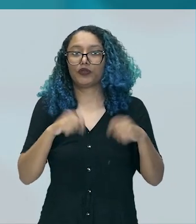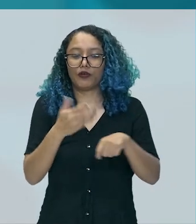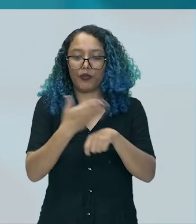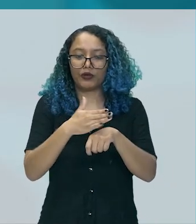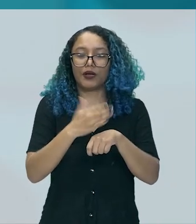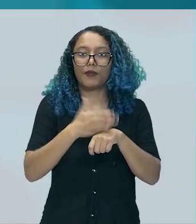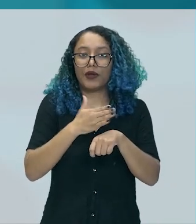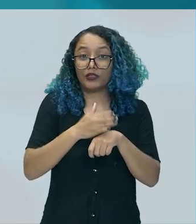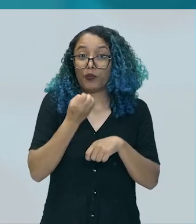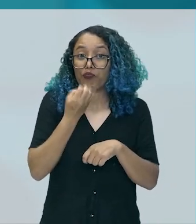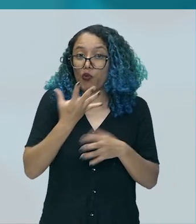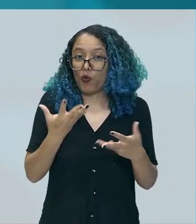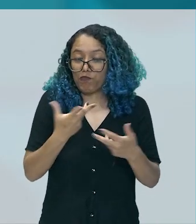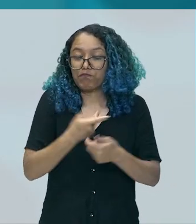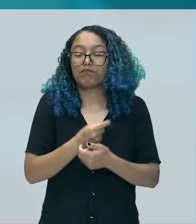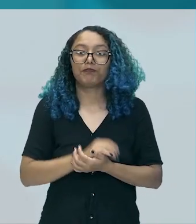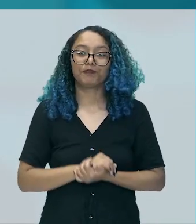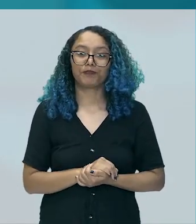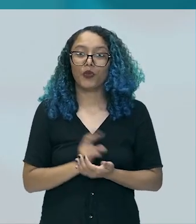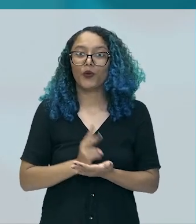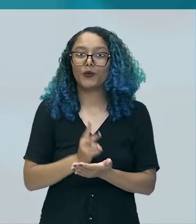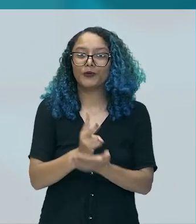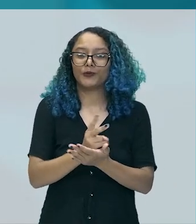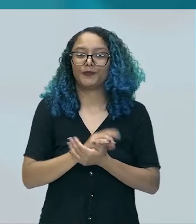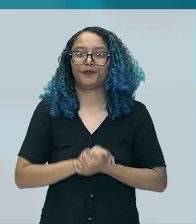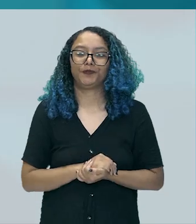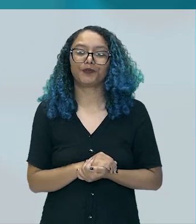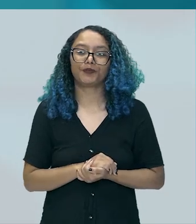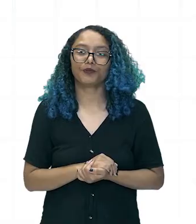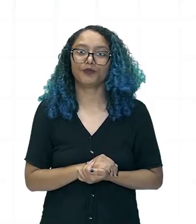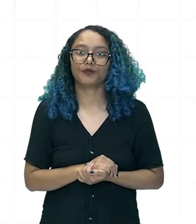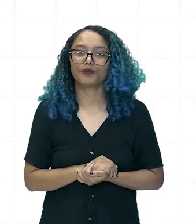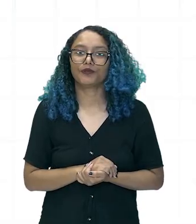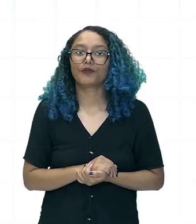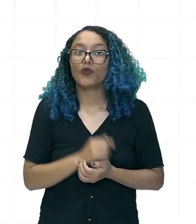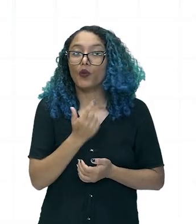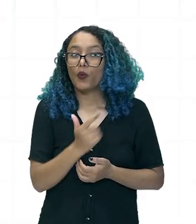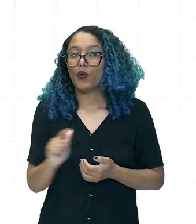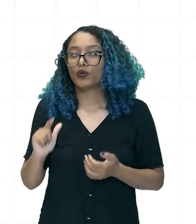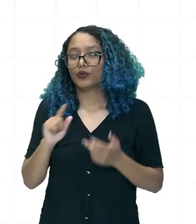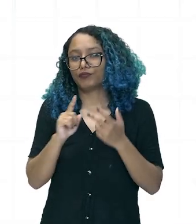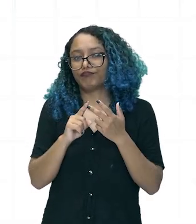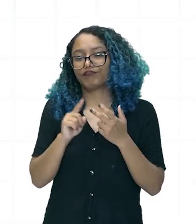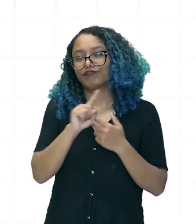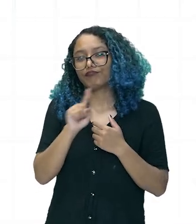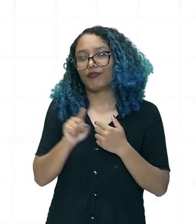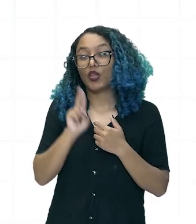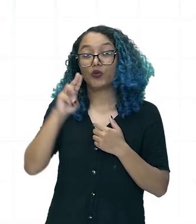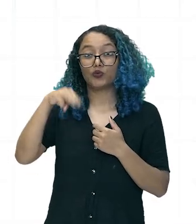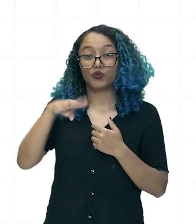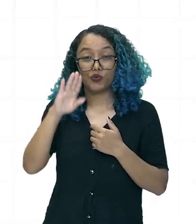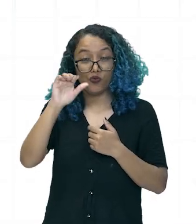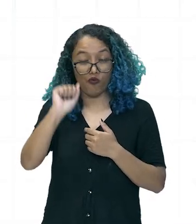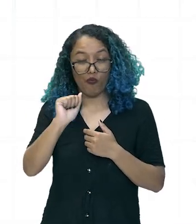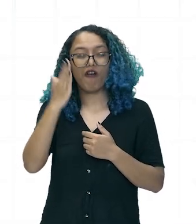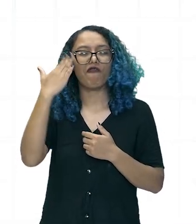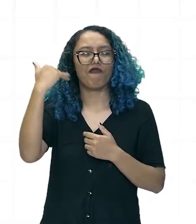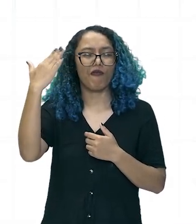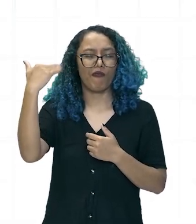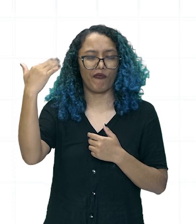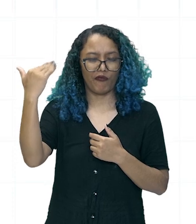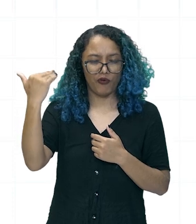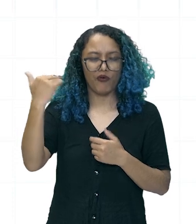trampolim, com movimentos sincronizados na música, gerando muita energia, conexão e diversão.